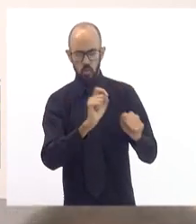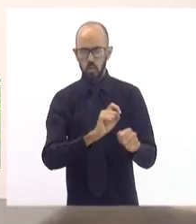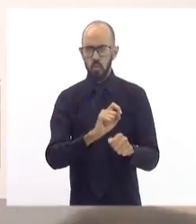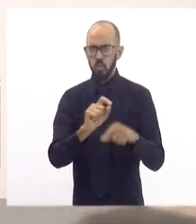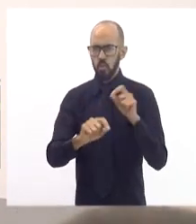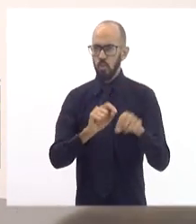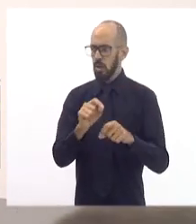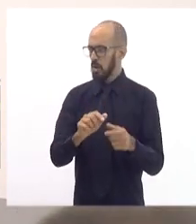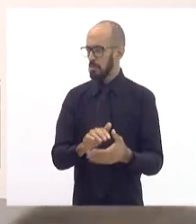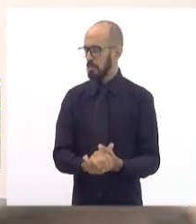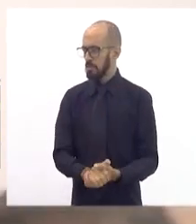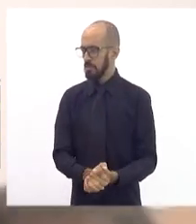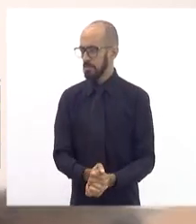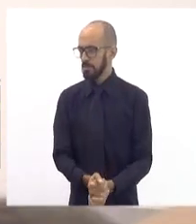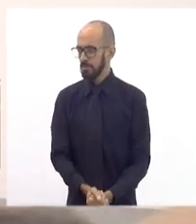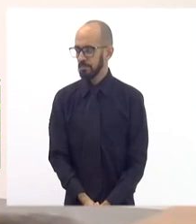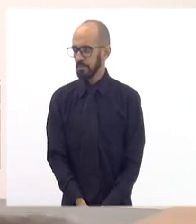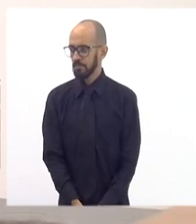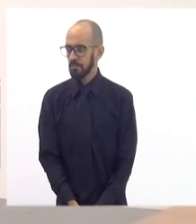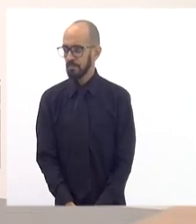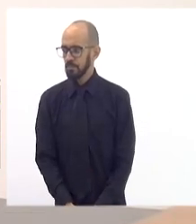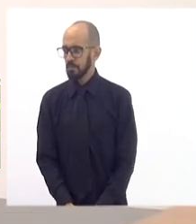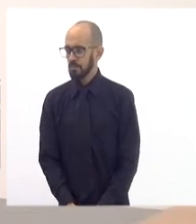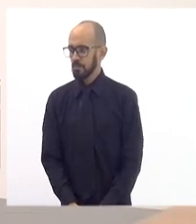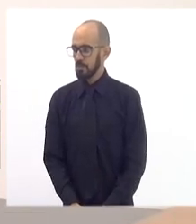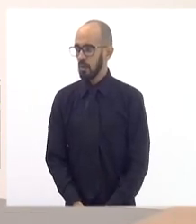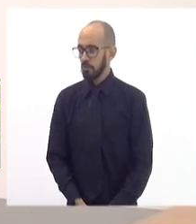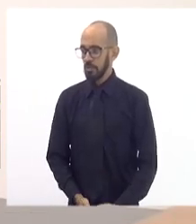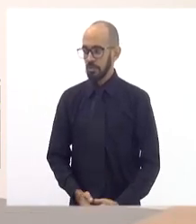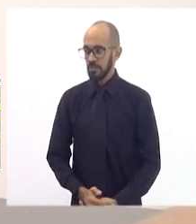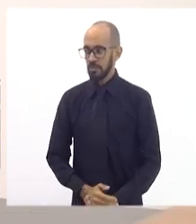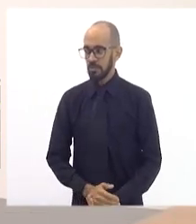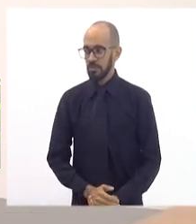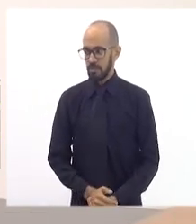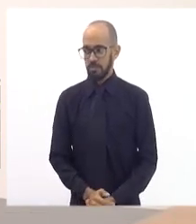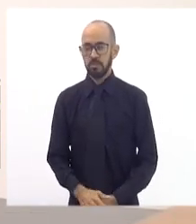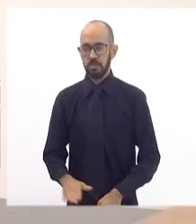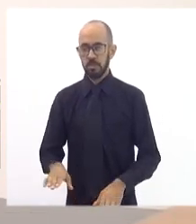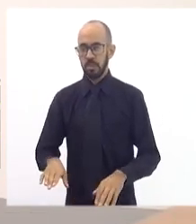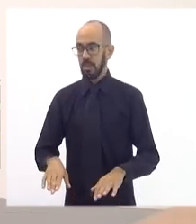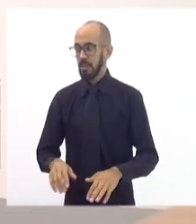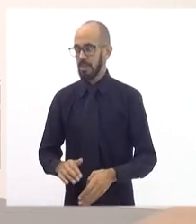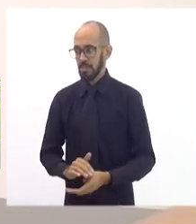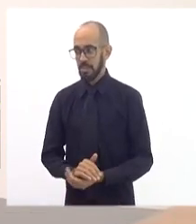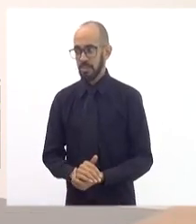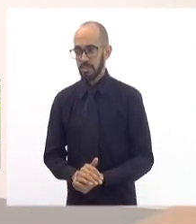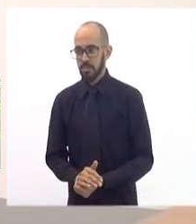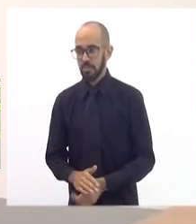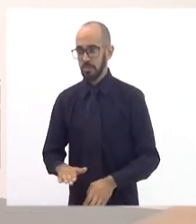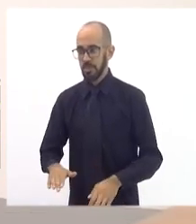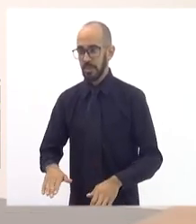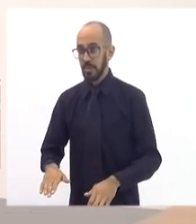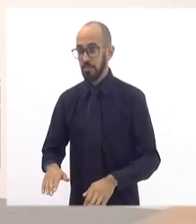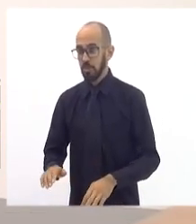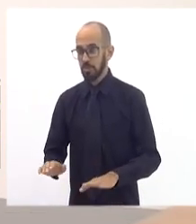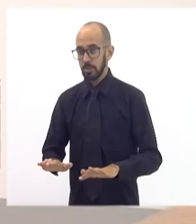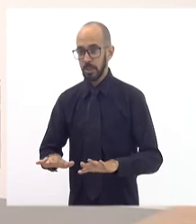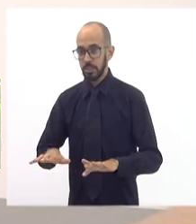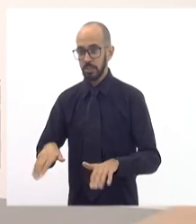ela falou que não poderia falar qual era a empresa mas que era um empreendimento que teria um pelo menos sete Torres